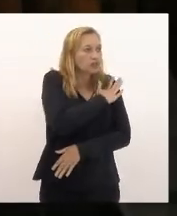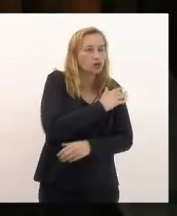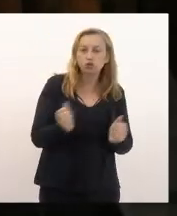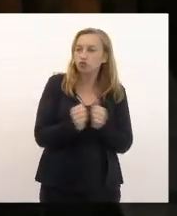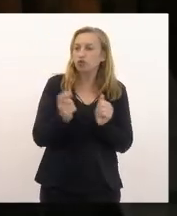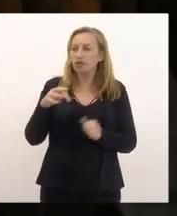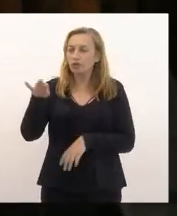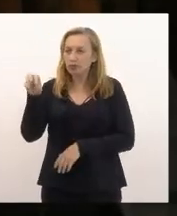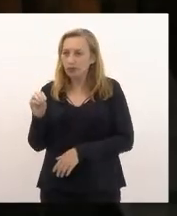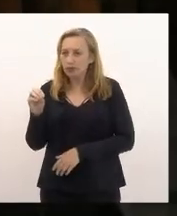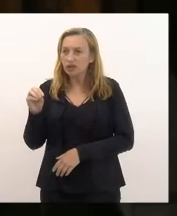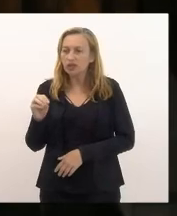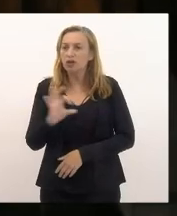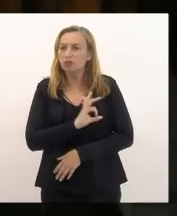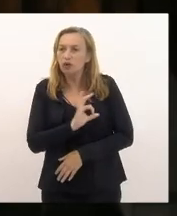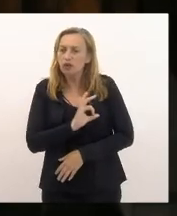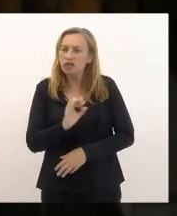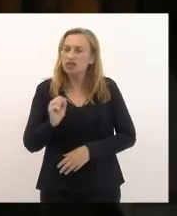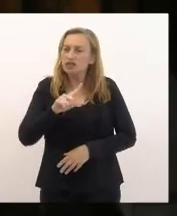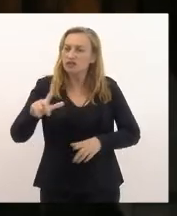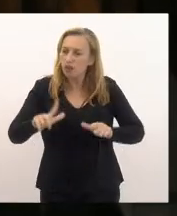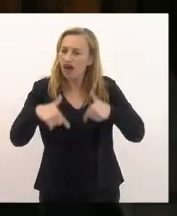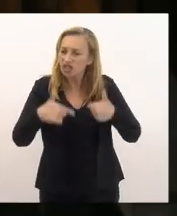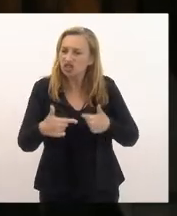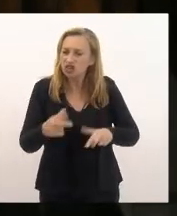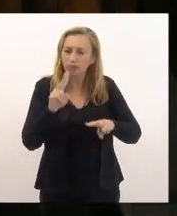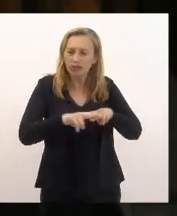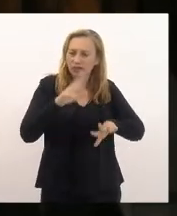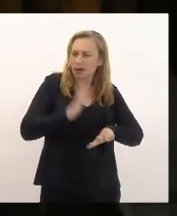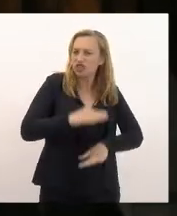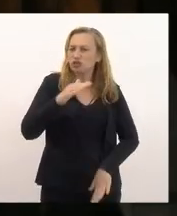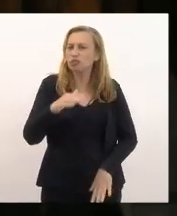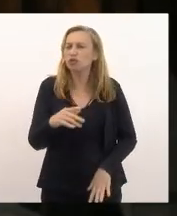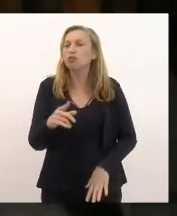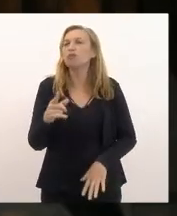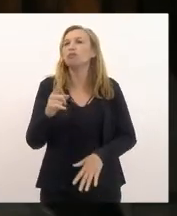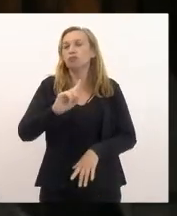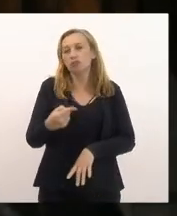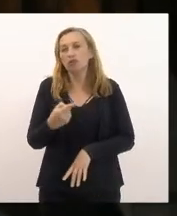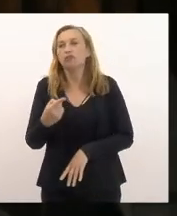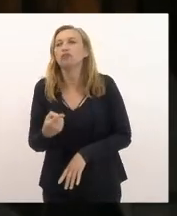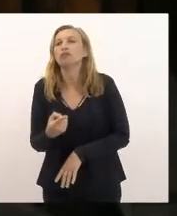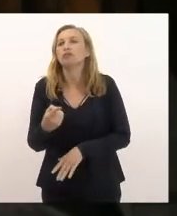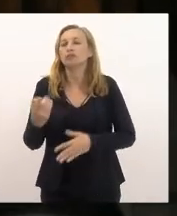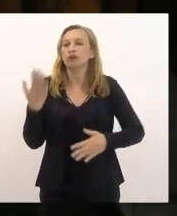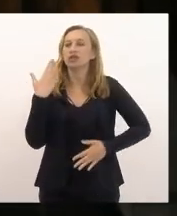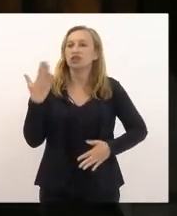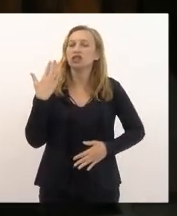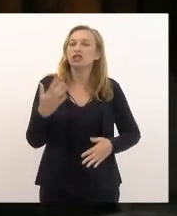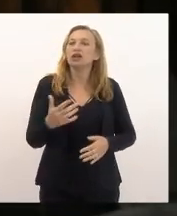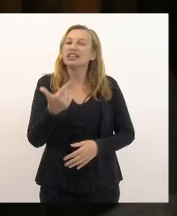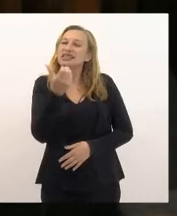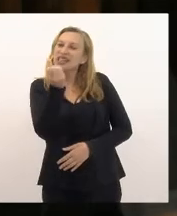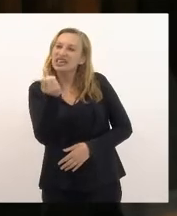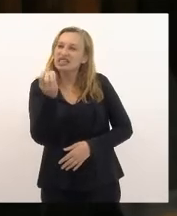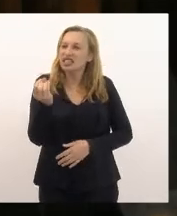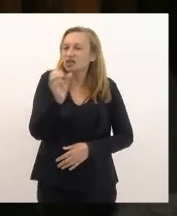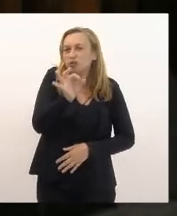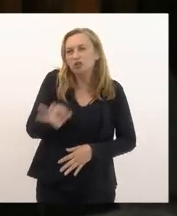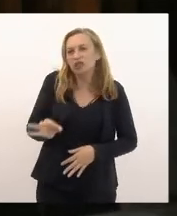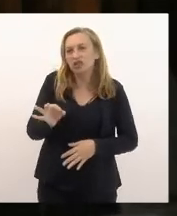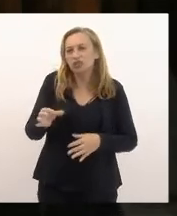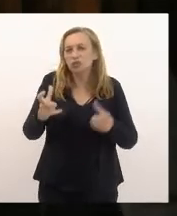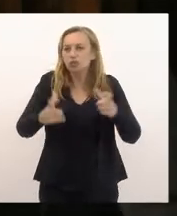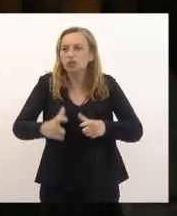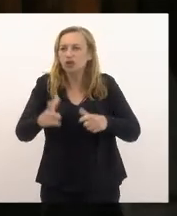Galberto, Polícia Civil agindo, prendendo mais de 1000 criminosos, quando 60% do território do estado do Rio